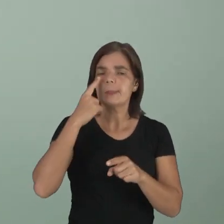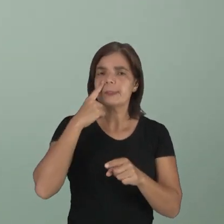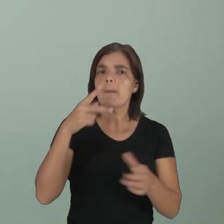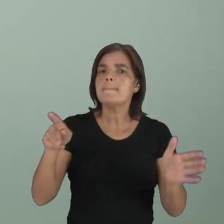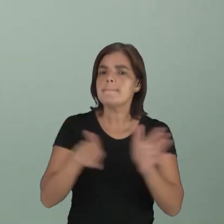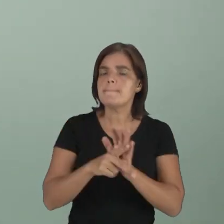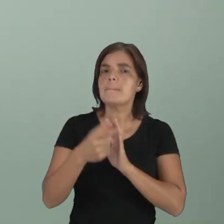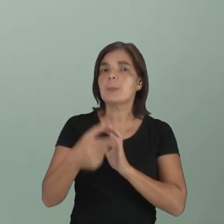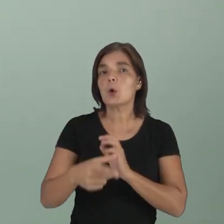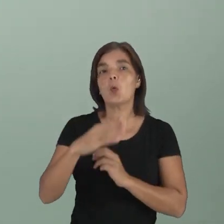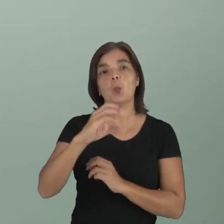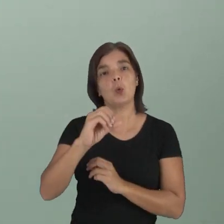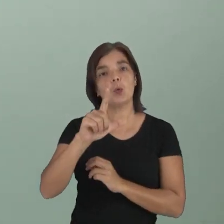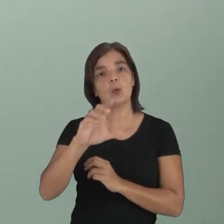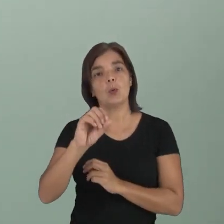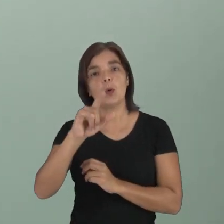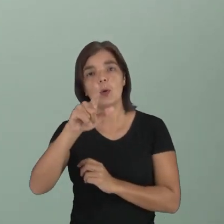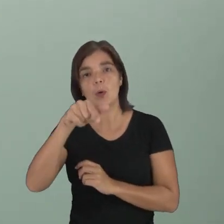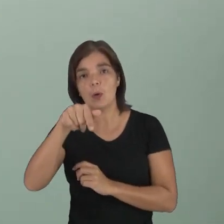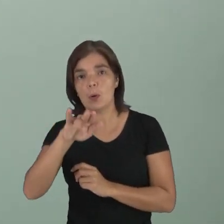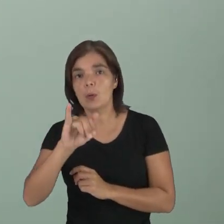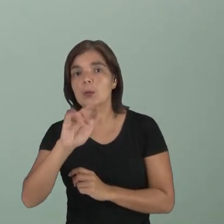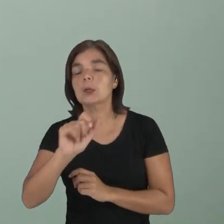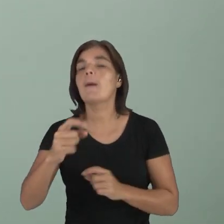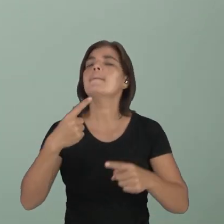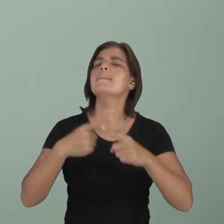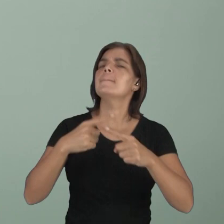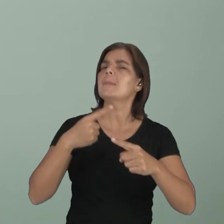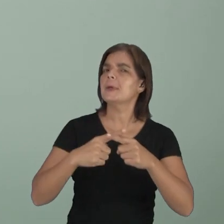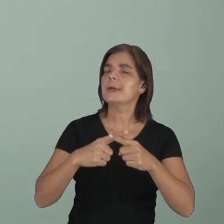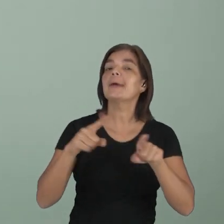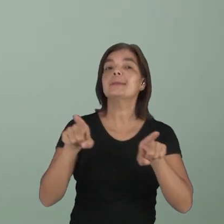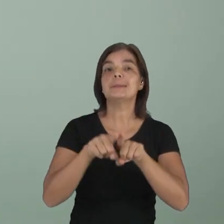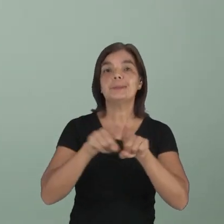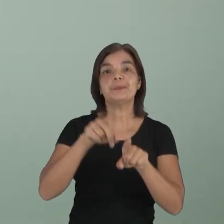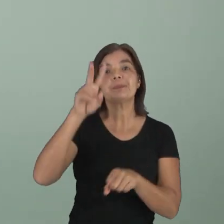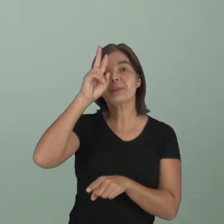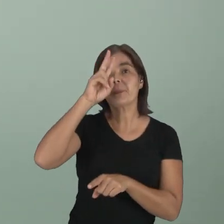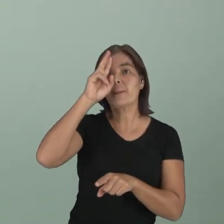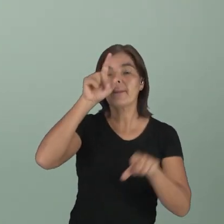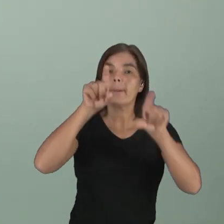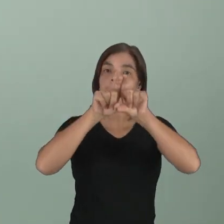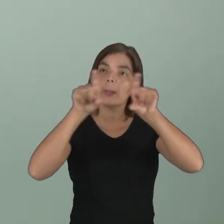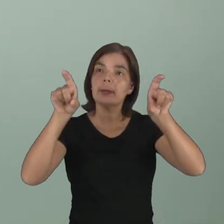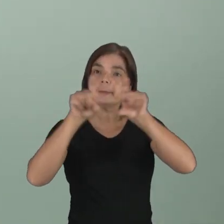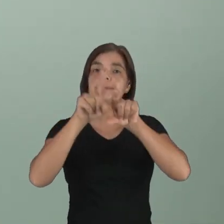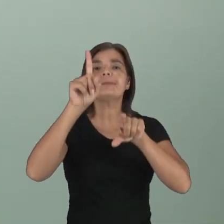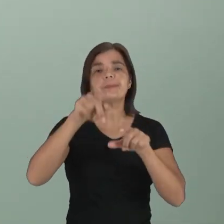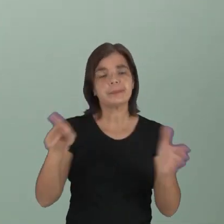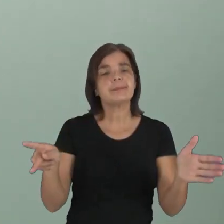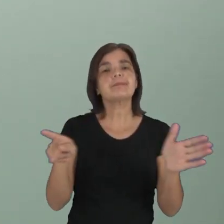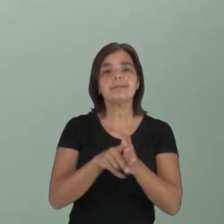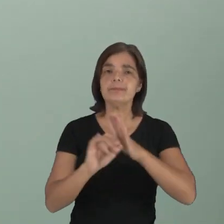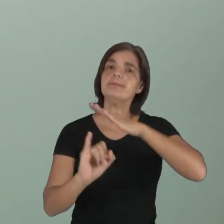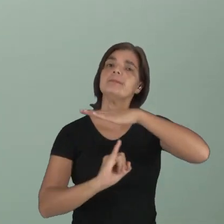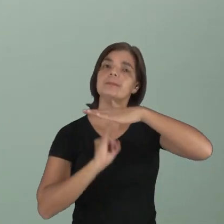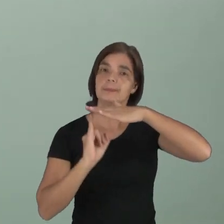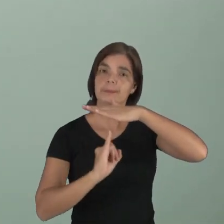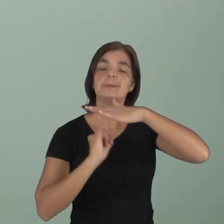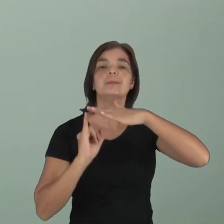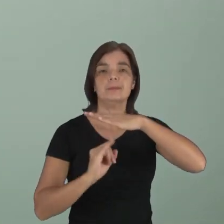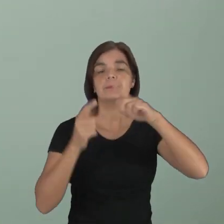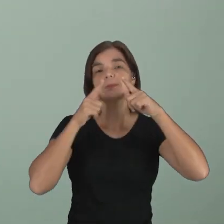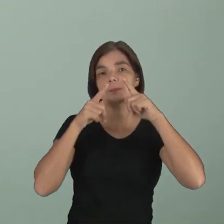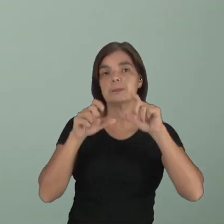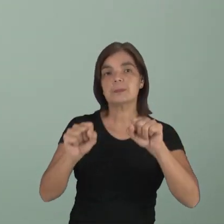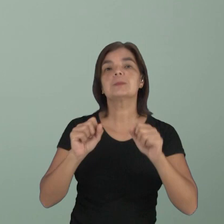coloquiais, que significa informal. Por quê? Porque no gênero história em quadrinhos, tirinhas, é apropriado utilizar esse